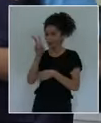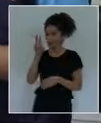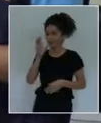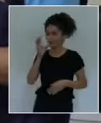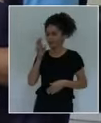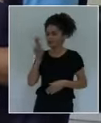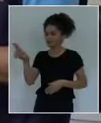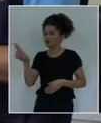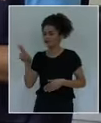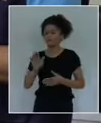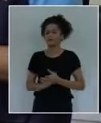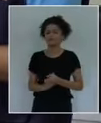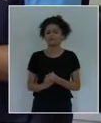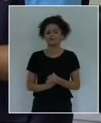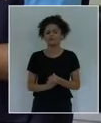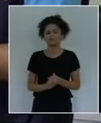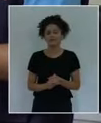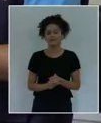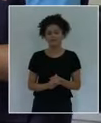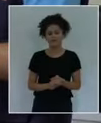Agora